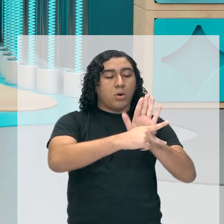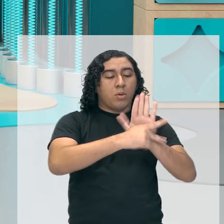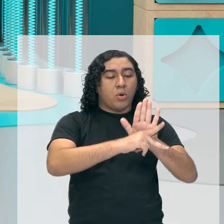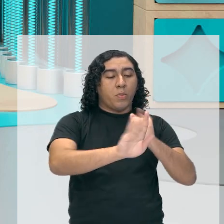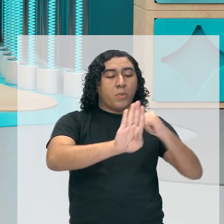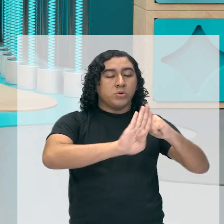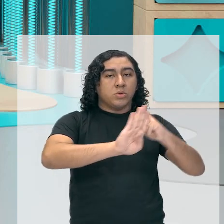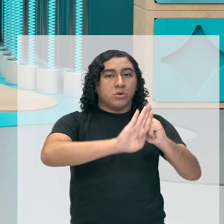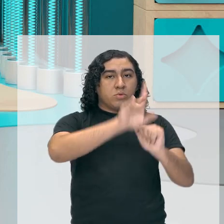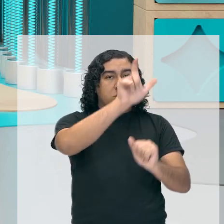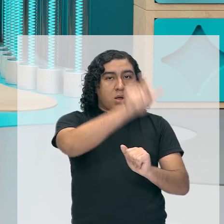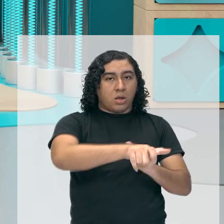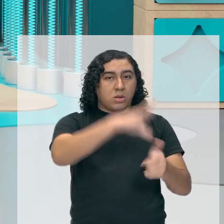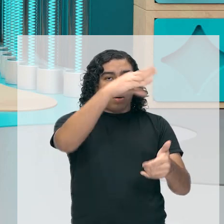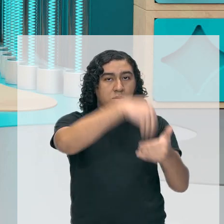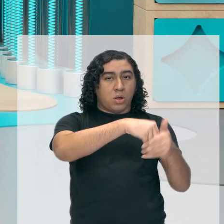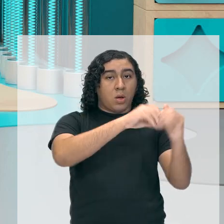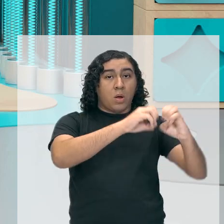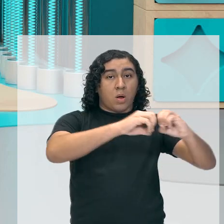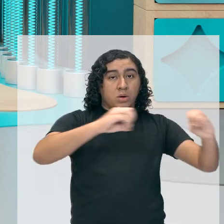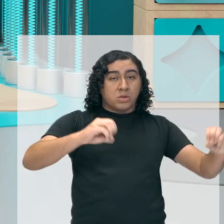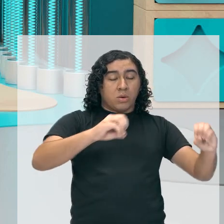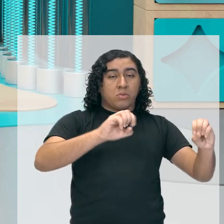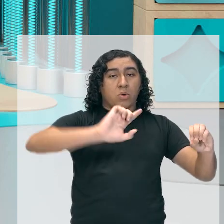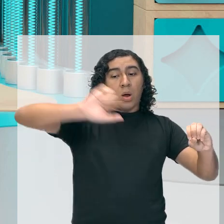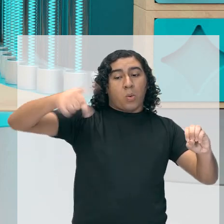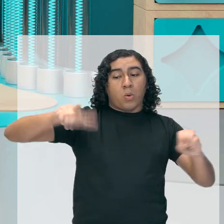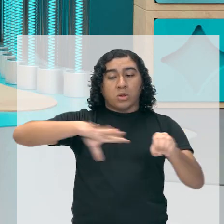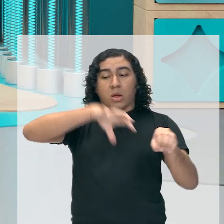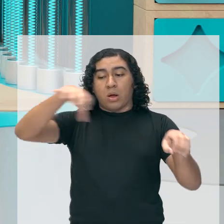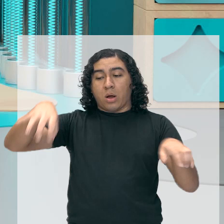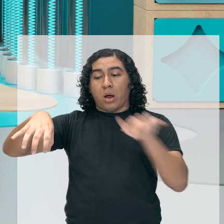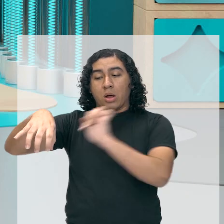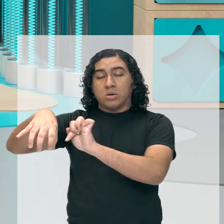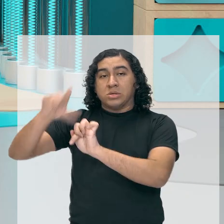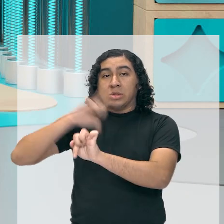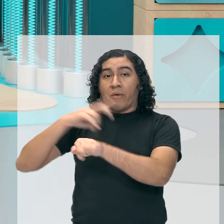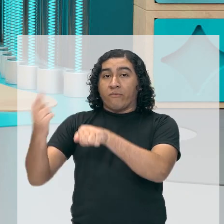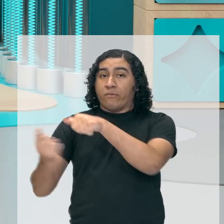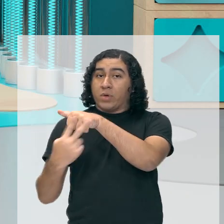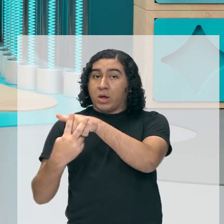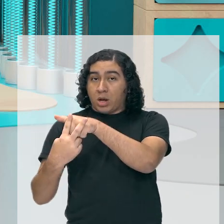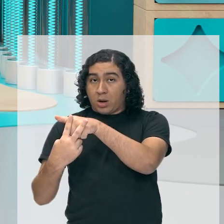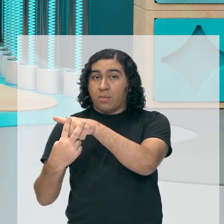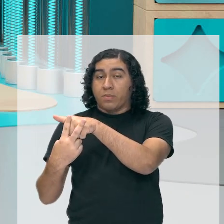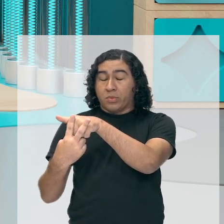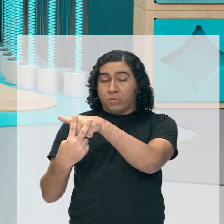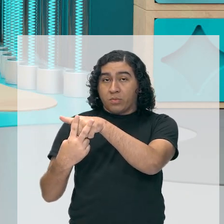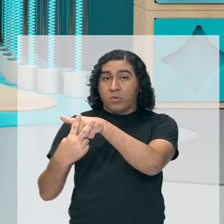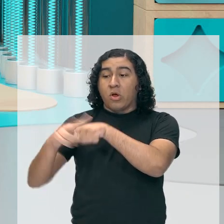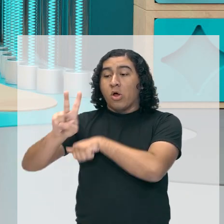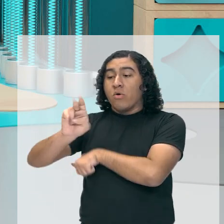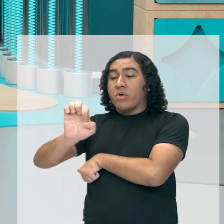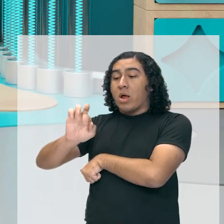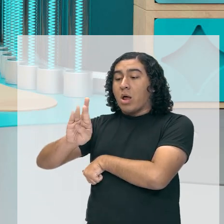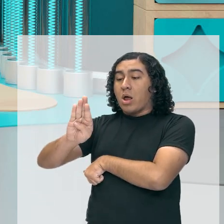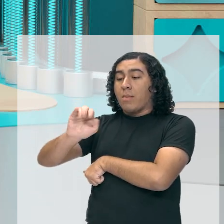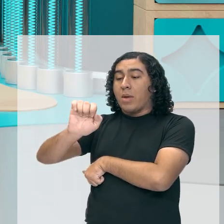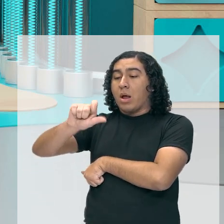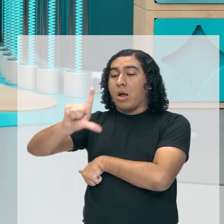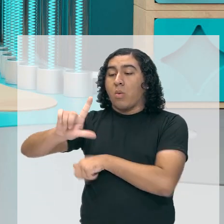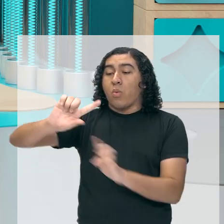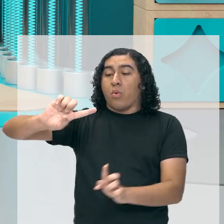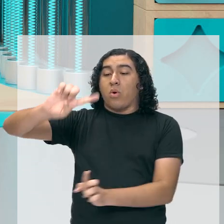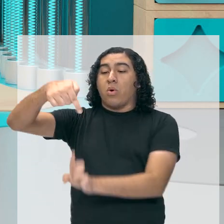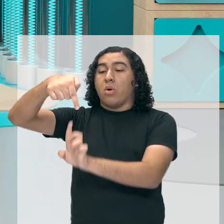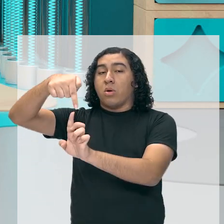da oração. E essa parte aqui que possui o verbo, certo? Que é o sintagma verbal, corresponde para a gente